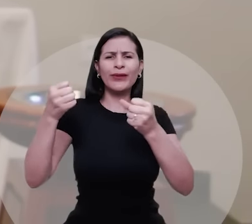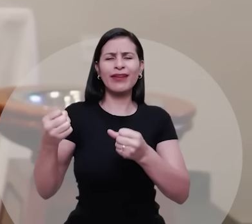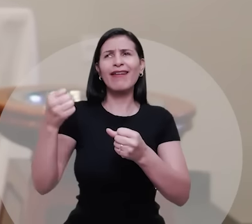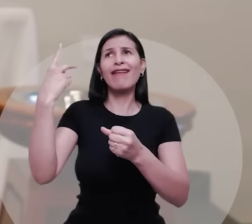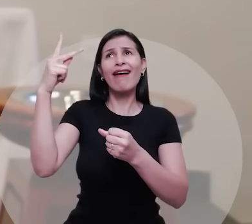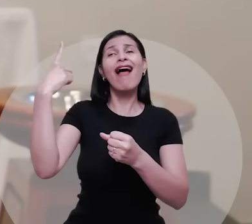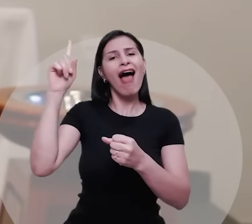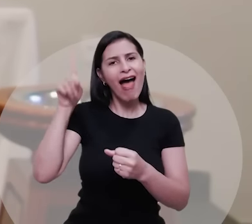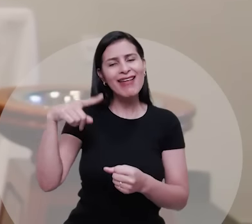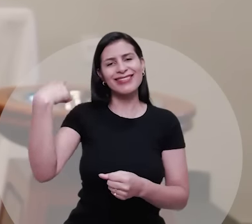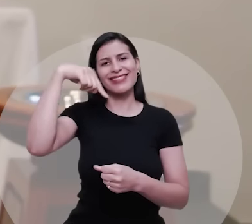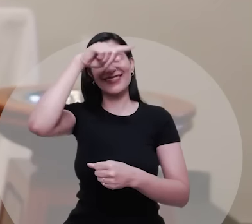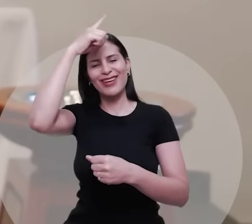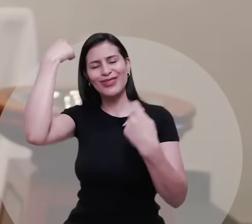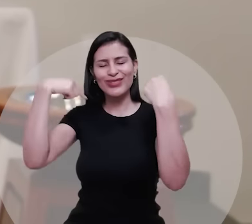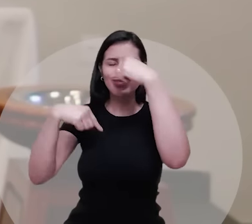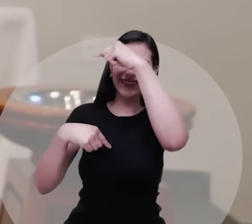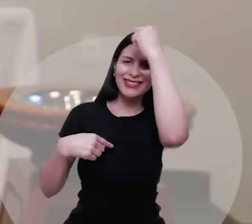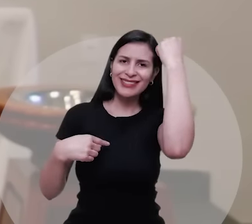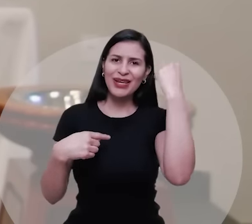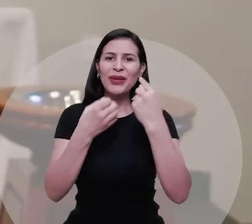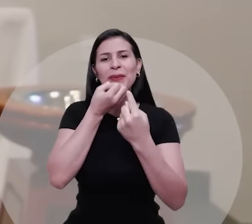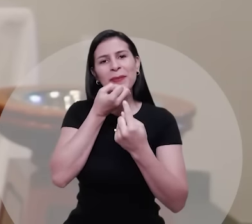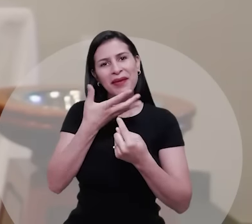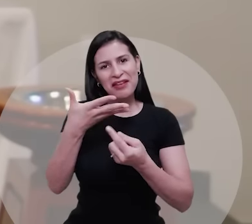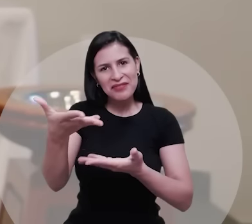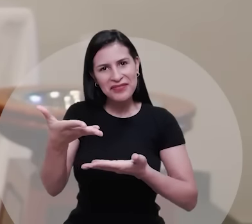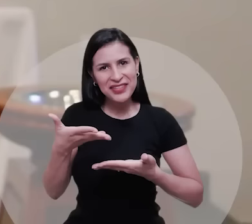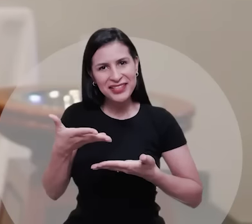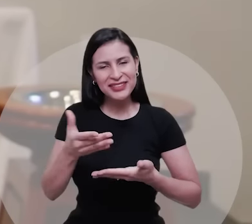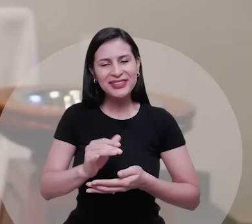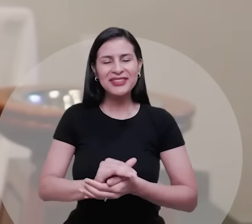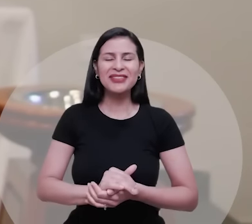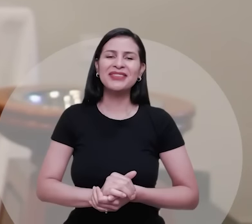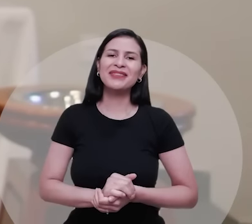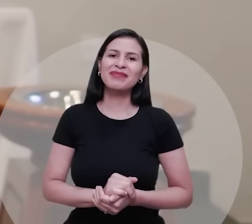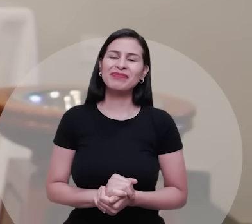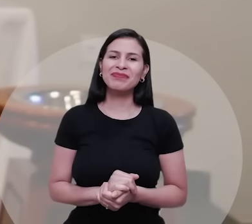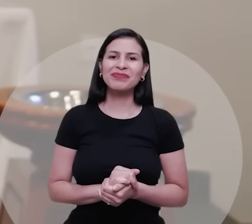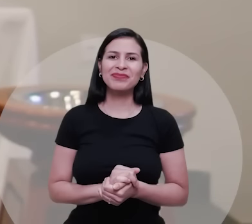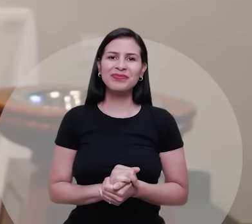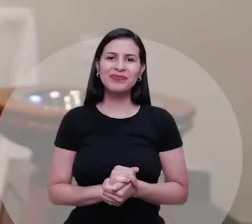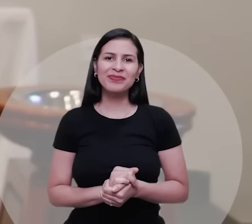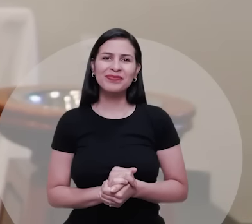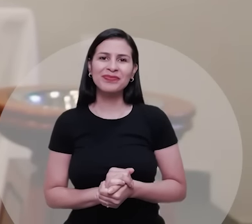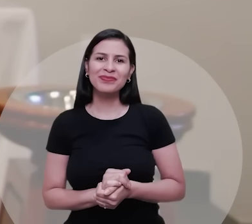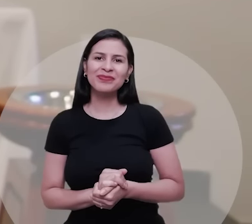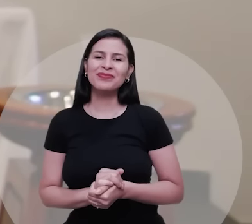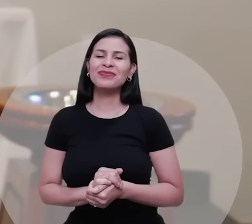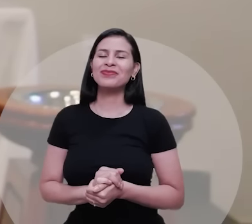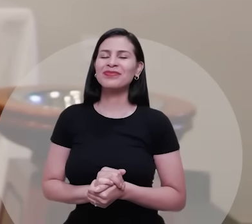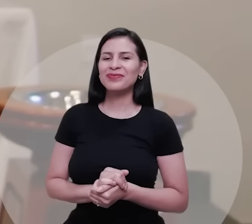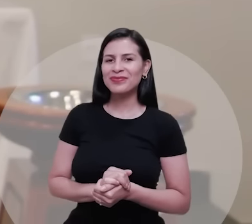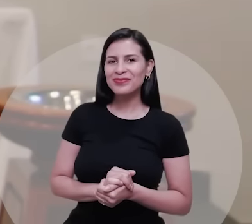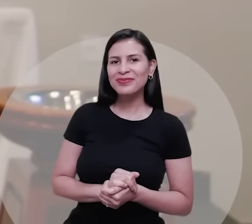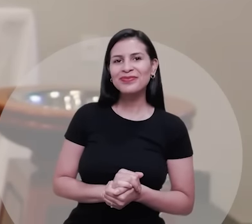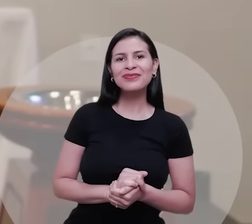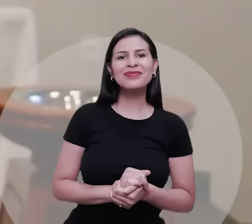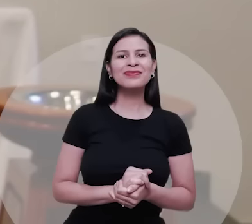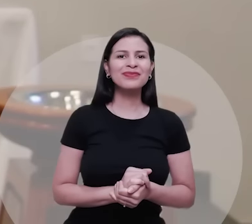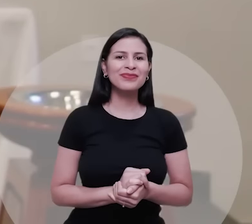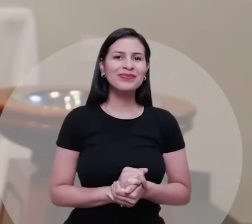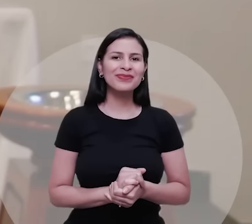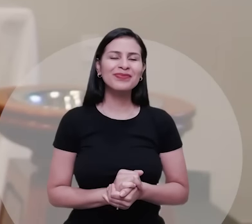do nosso Deus. E como os serafins de Isaías 6, recebemos o chamado a adorar ao nosso